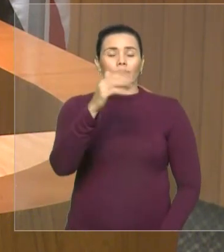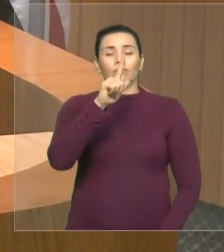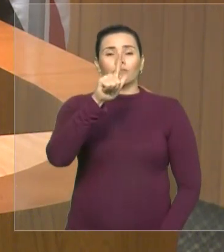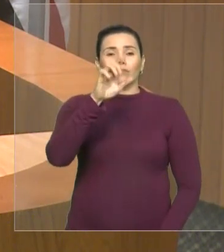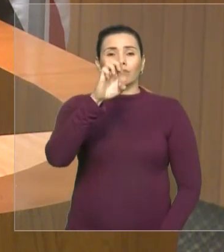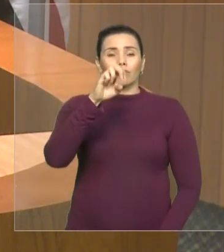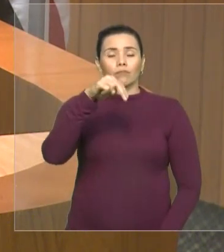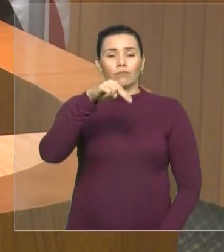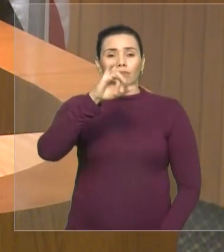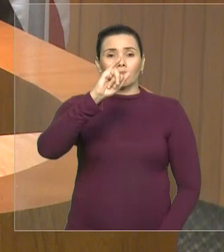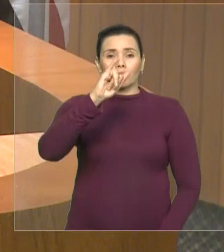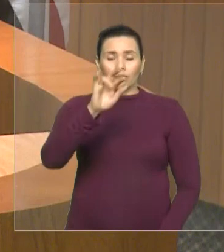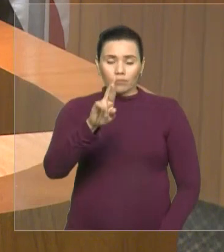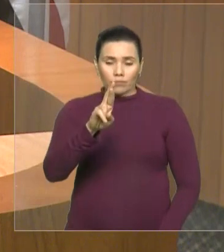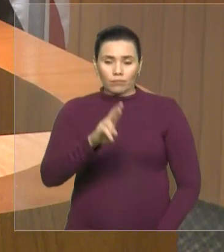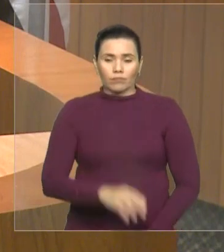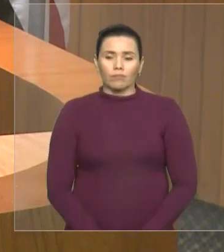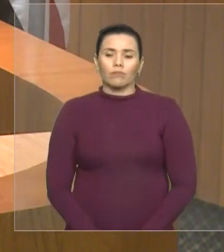Maranhão